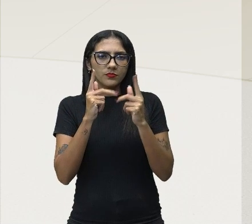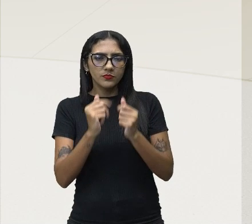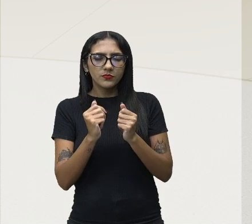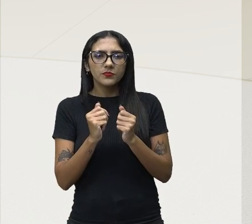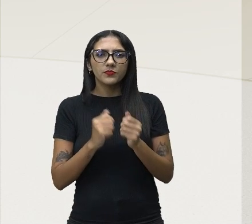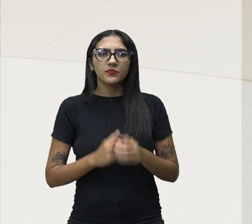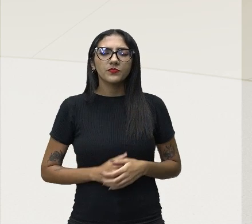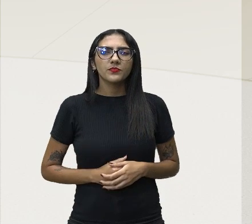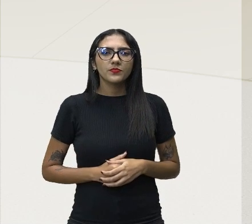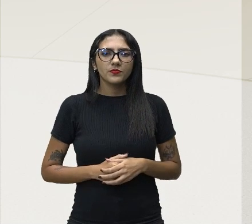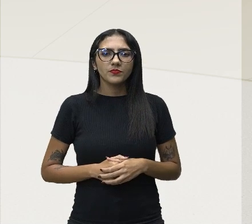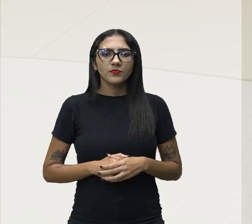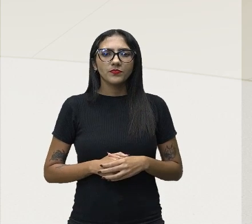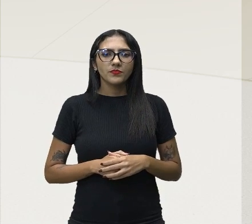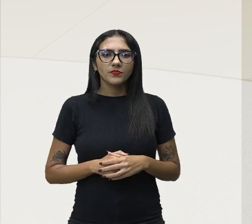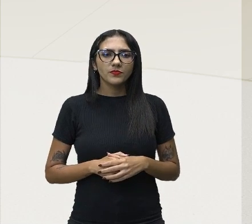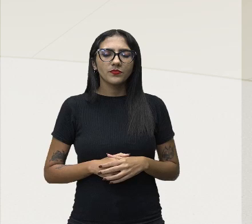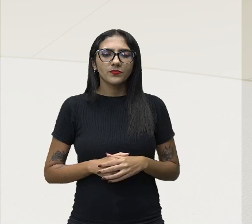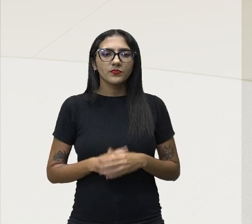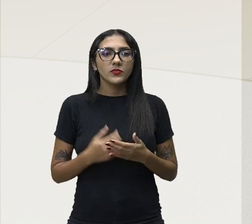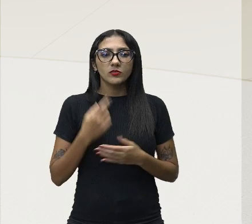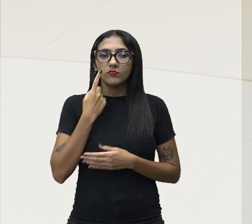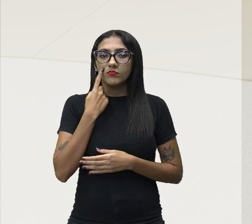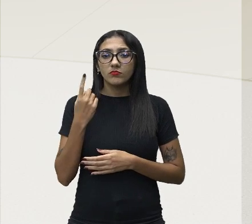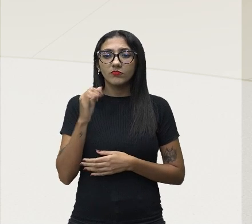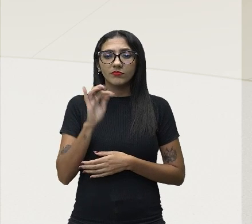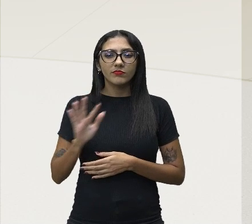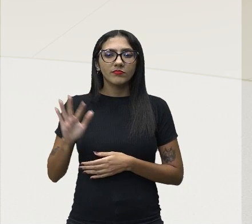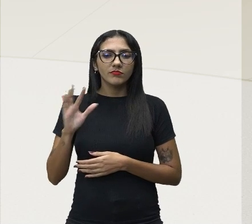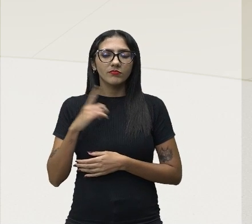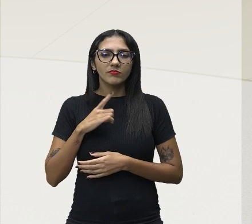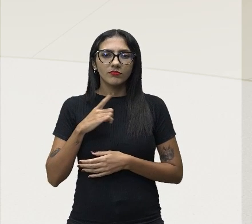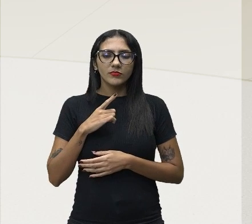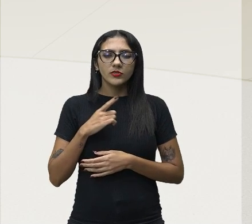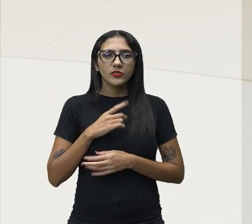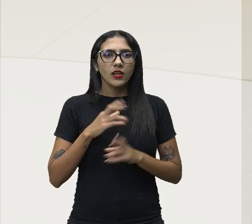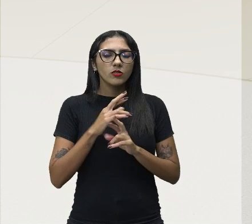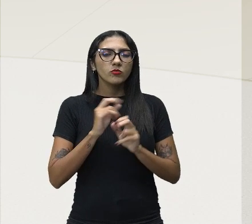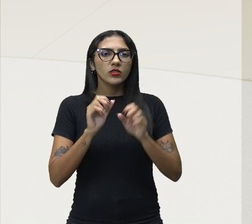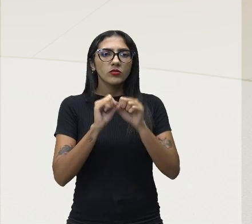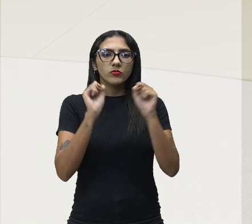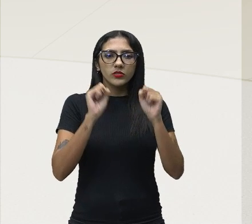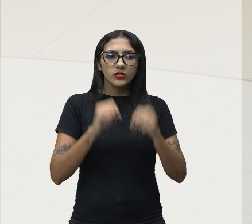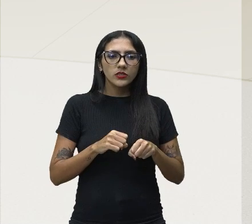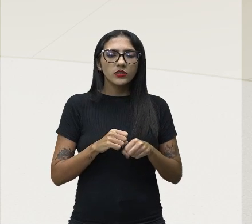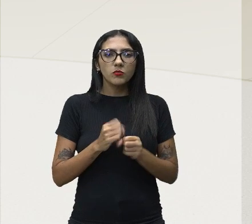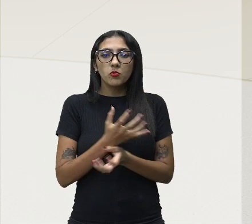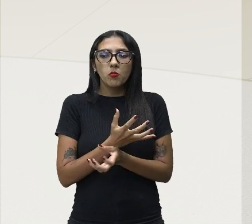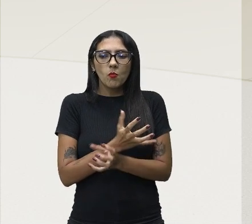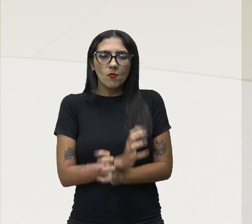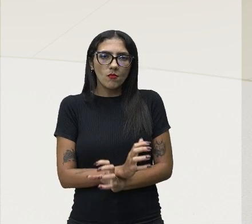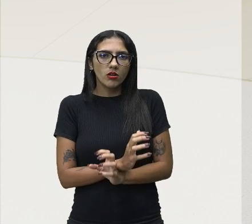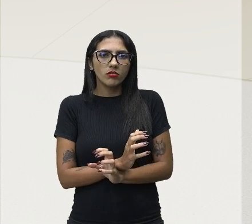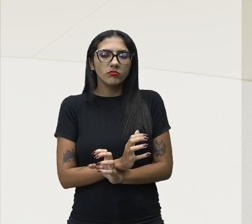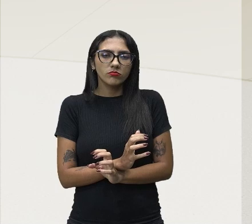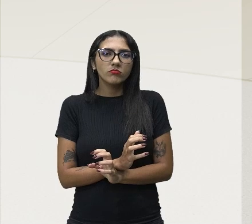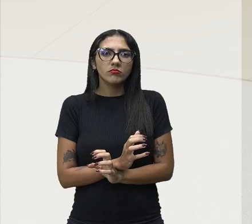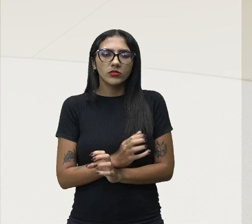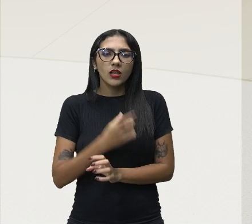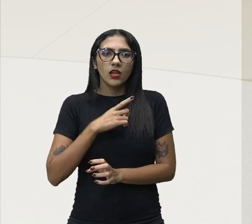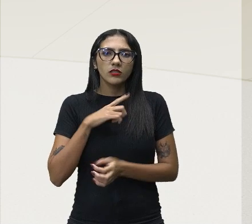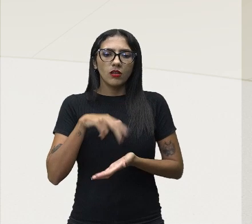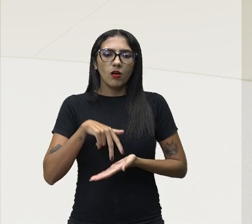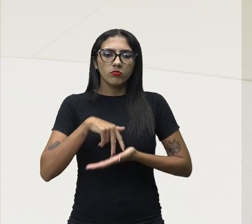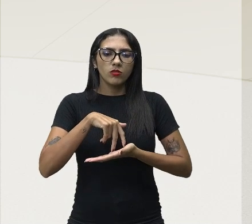mais internas. Né? Então, a gente tem aqui a representação do sistema esquelético, né? O tecido ósseo que compõe, que sustenta e